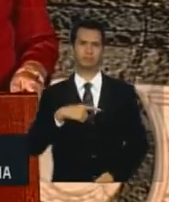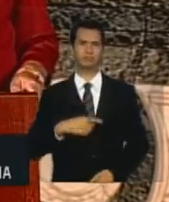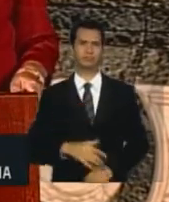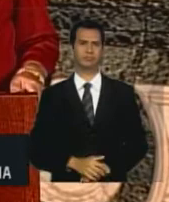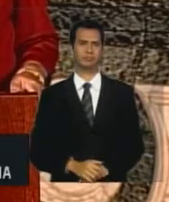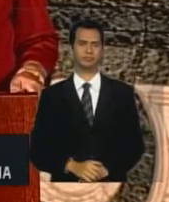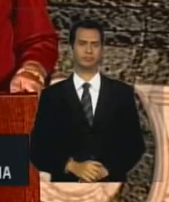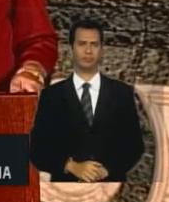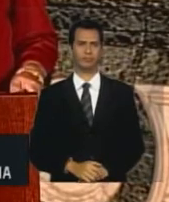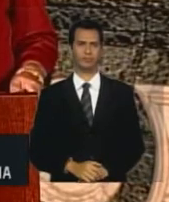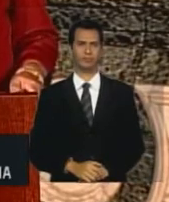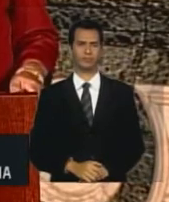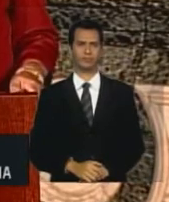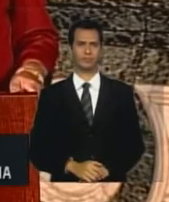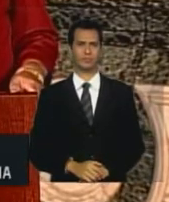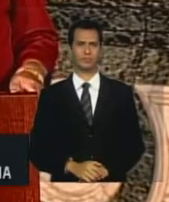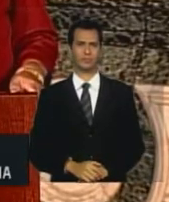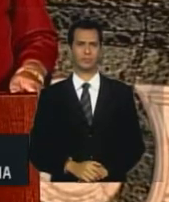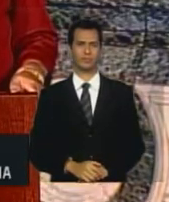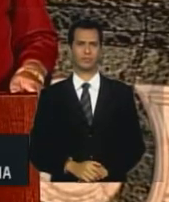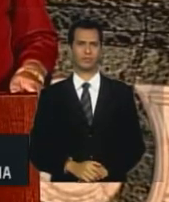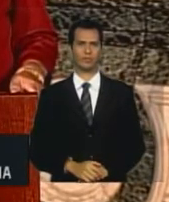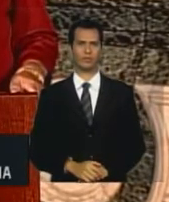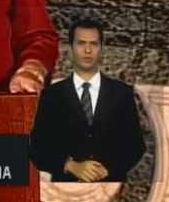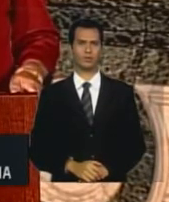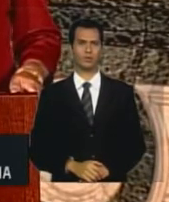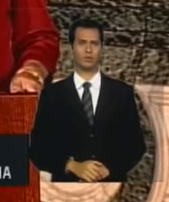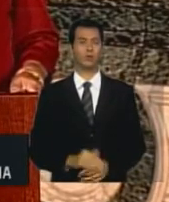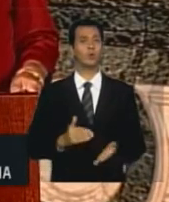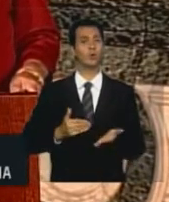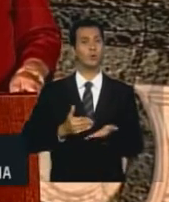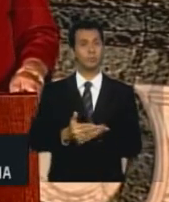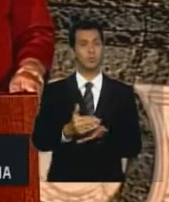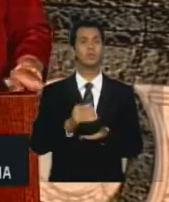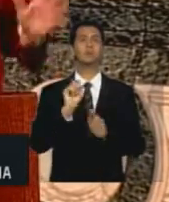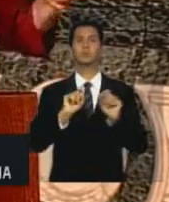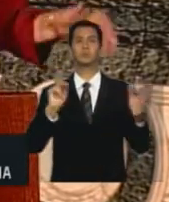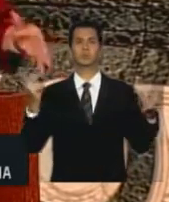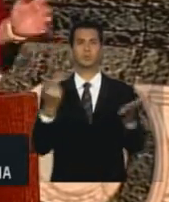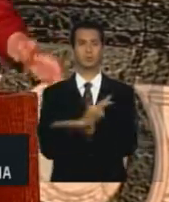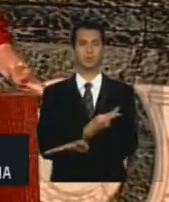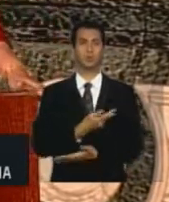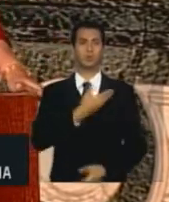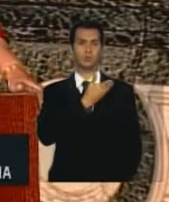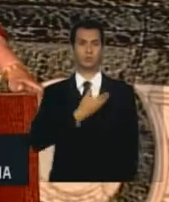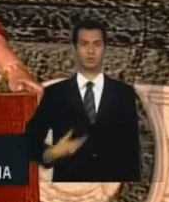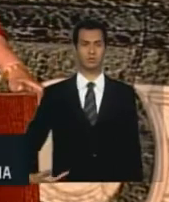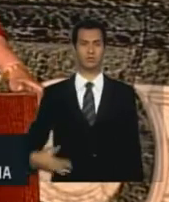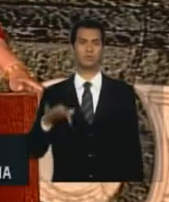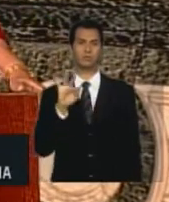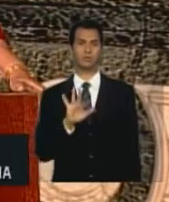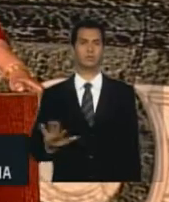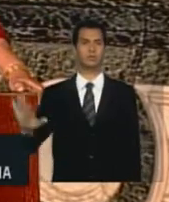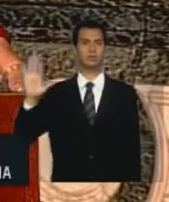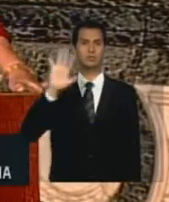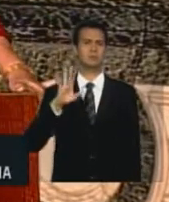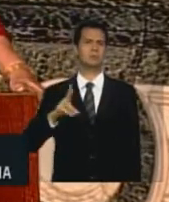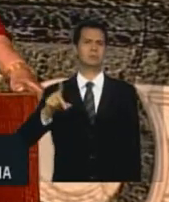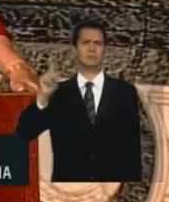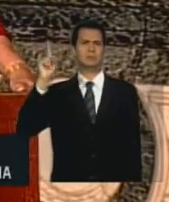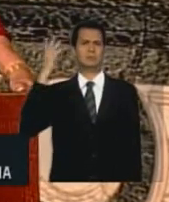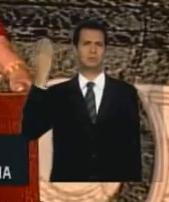com um fato que é o seguinte: o governo federal, não importa em que